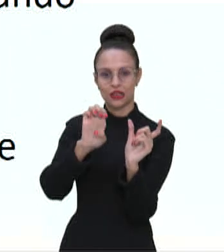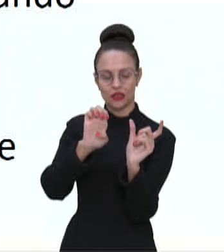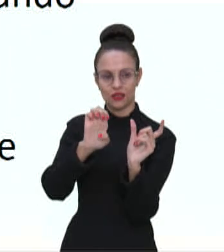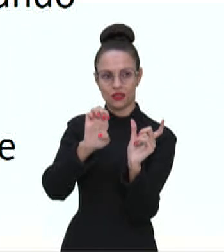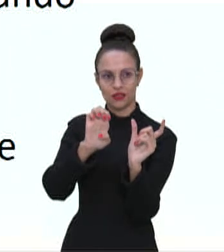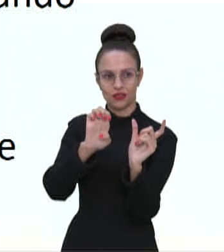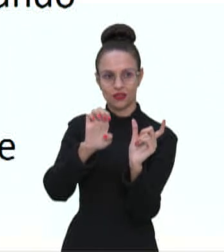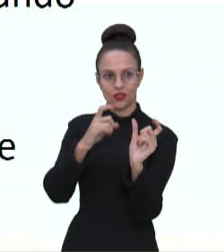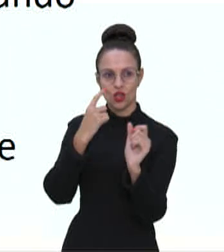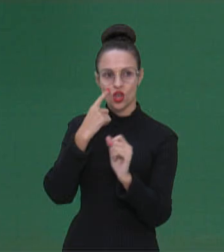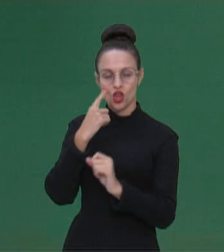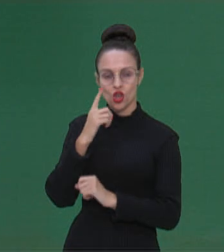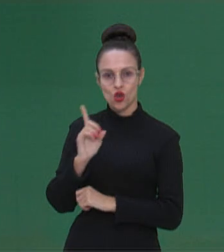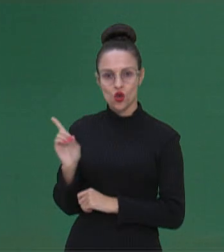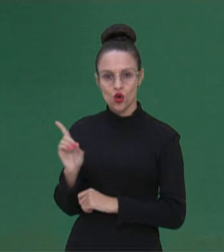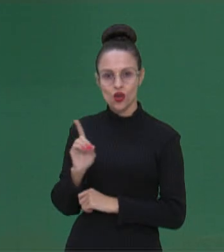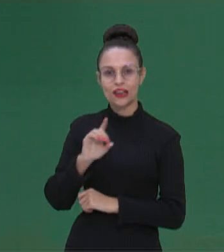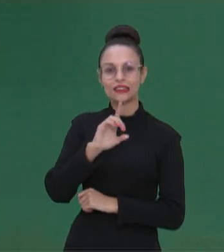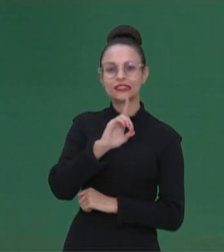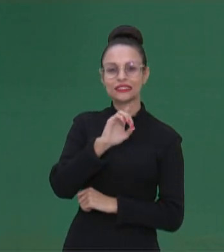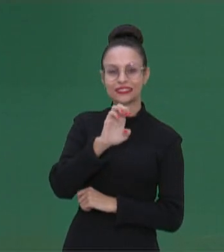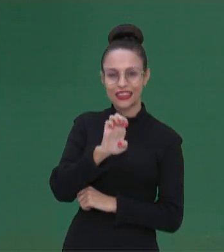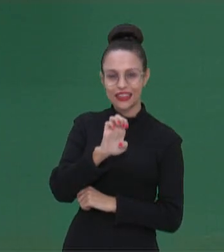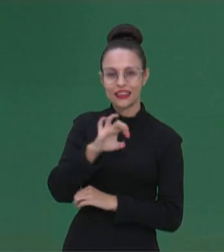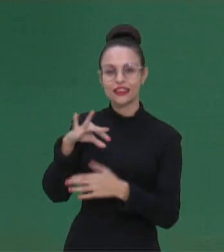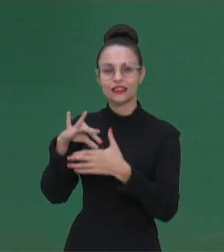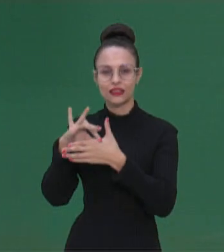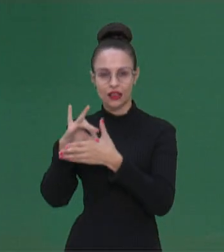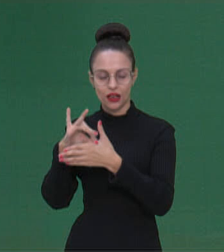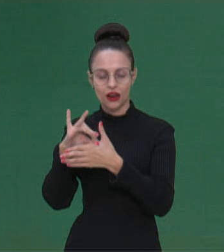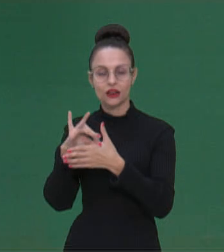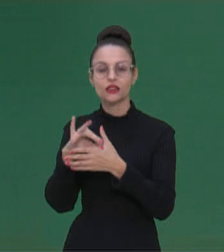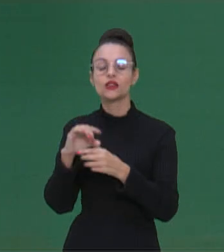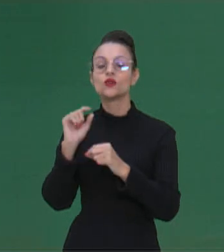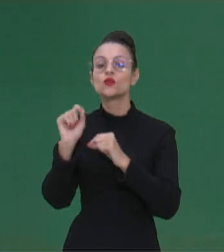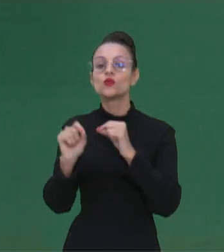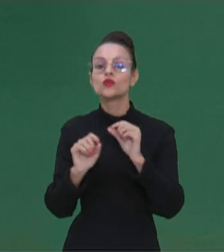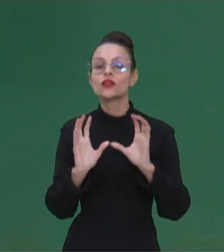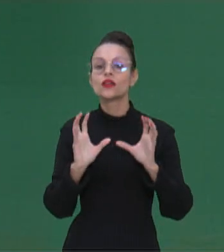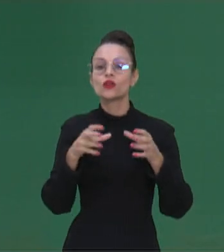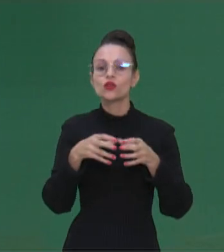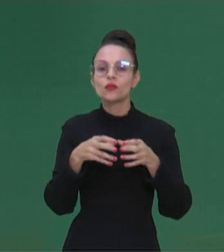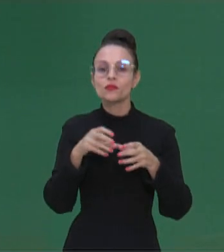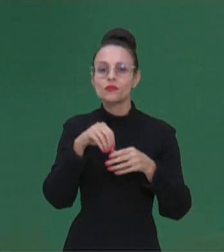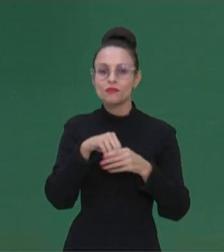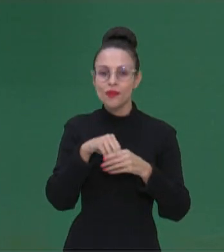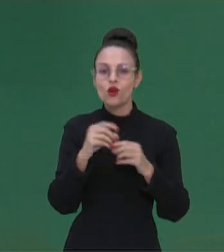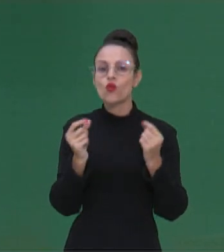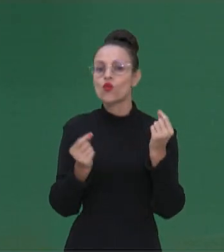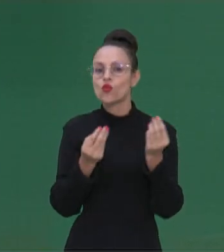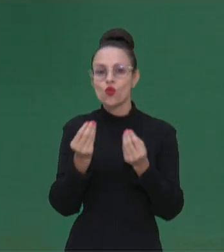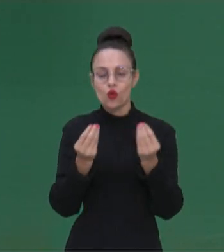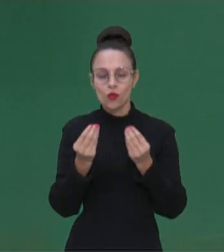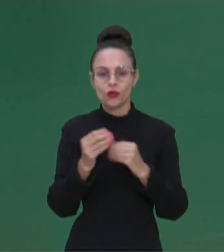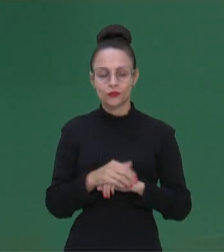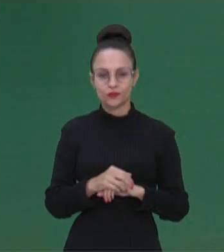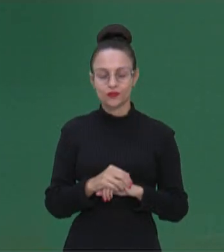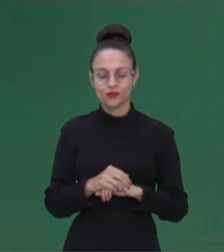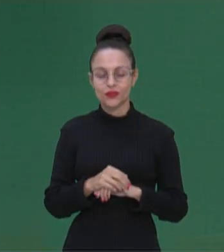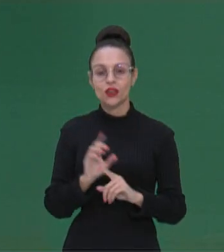segundo quadrinho? De carne, tá? Então, qual é a classificação desse de? Qual a sua